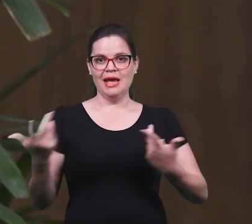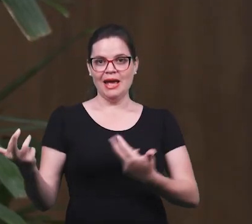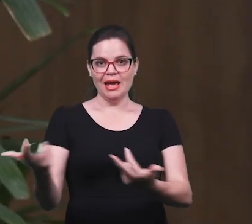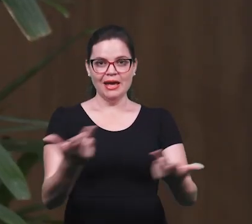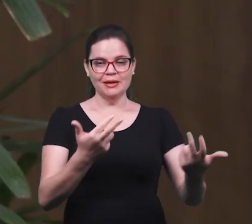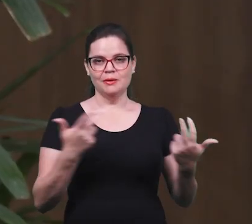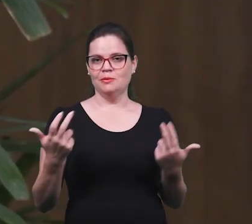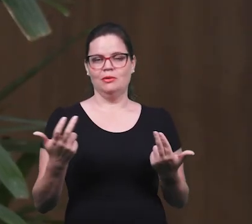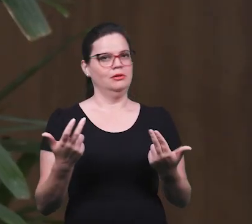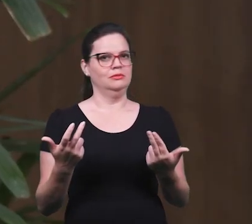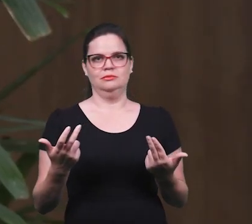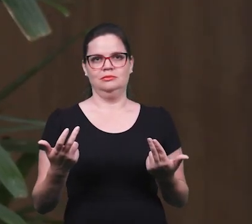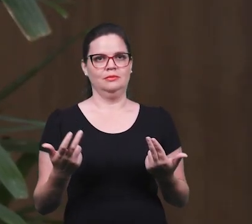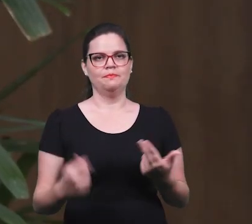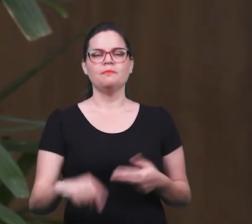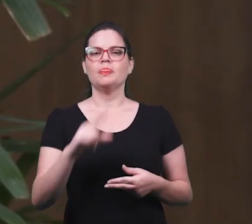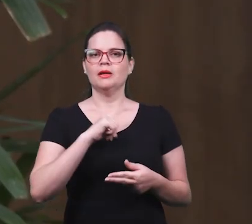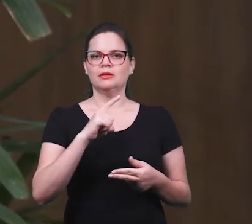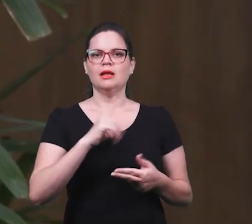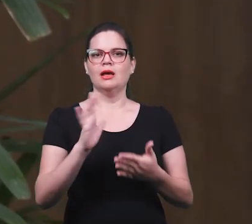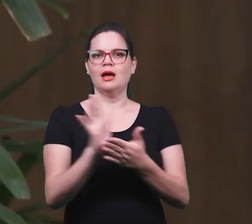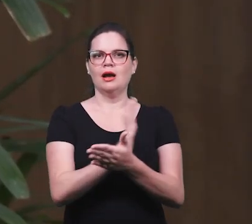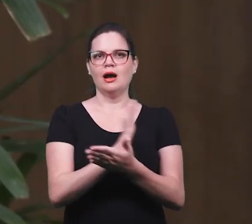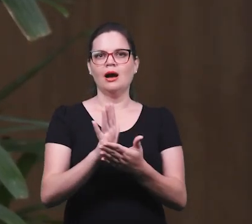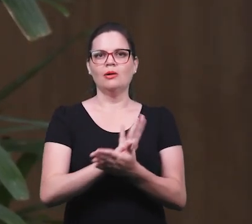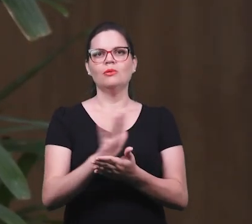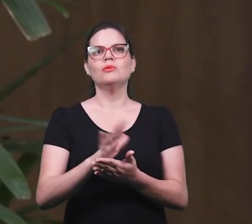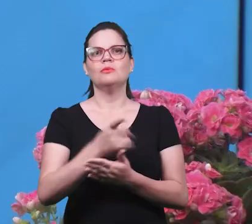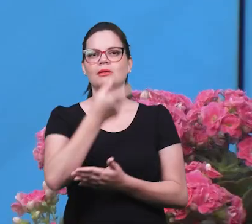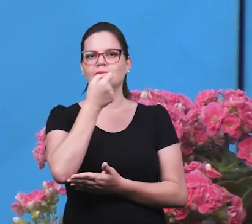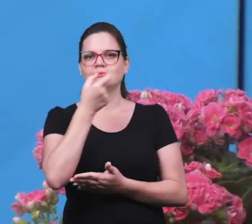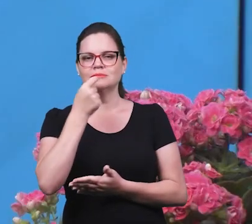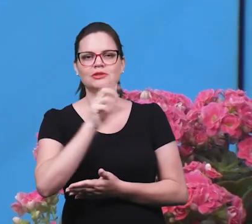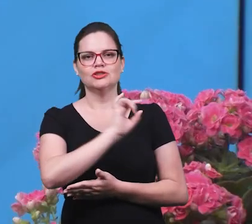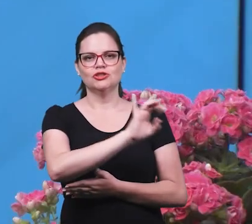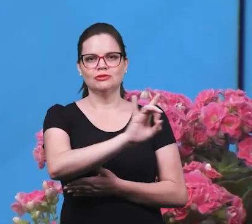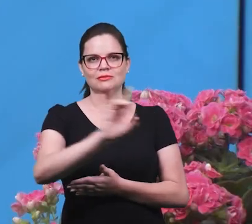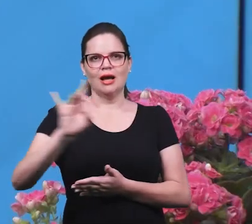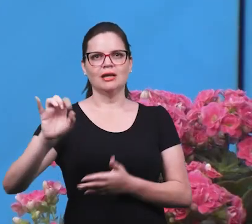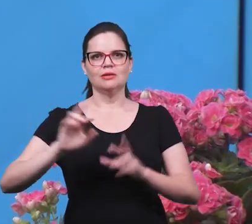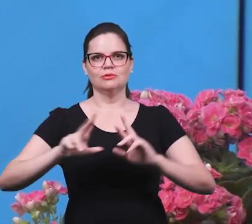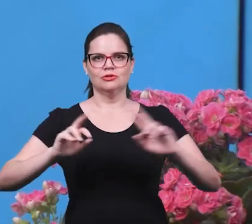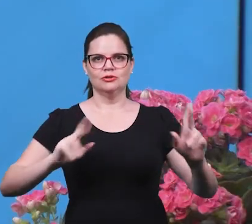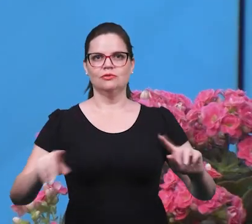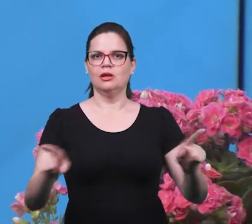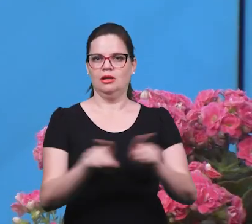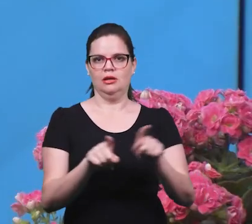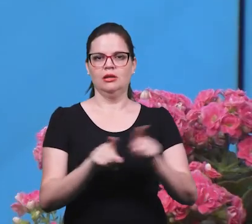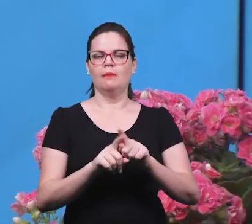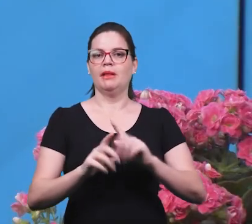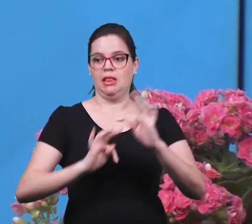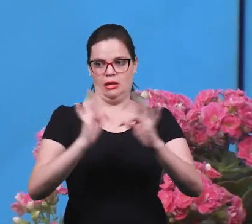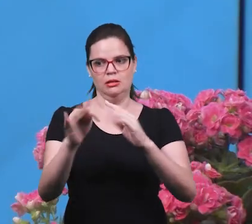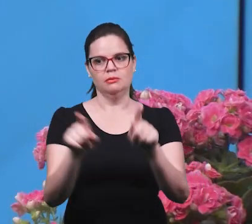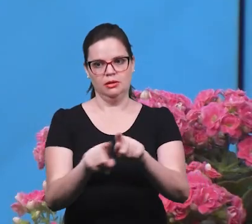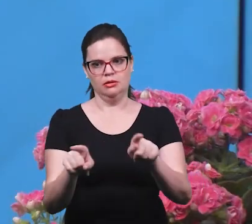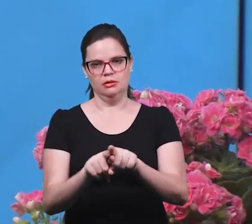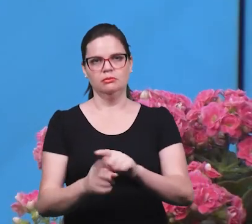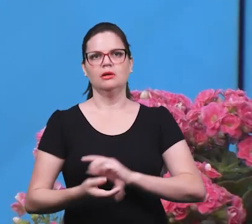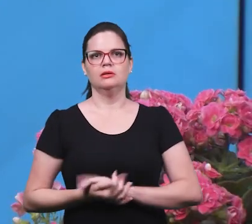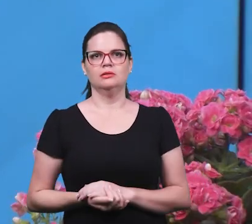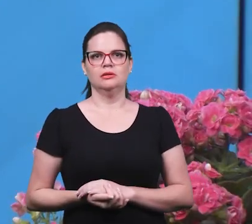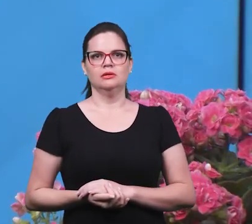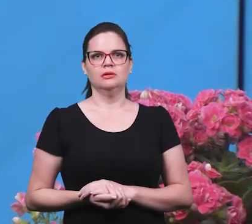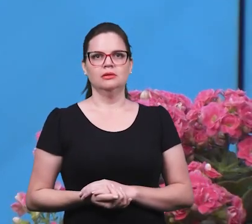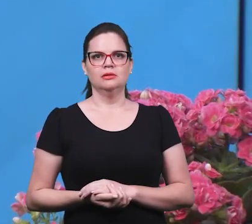medicações diferentes para cada caso. Exato. Por Medicações e tratamentos, né? sim. Por